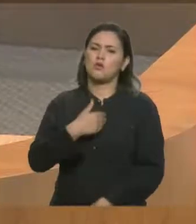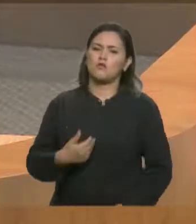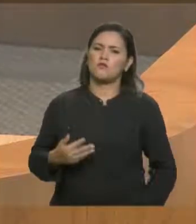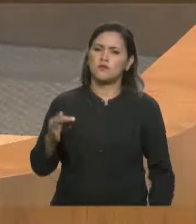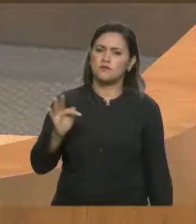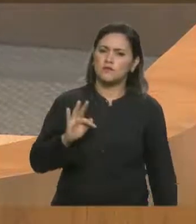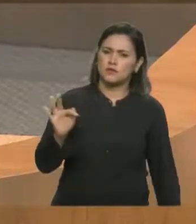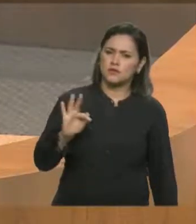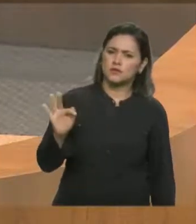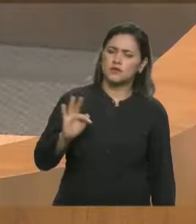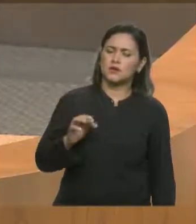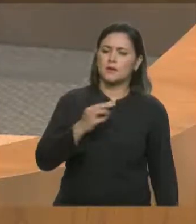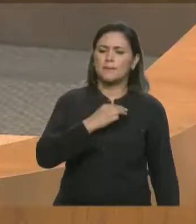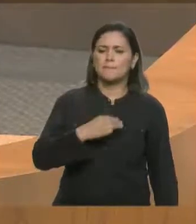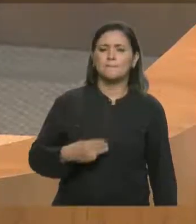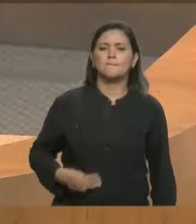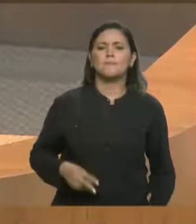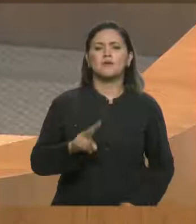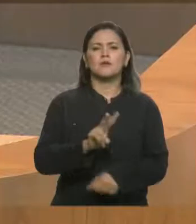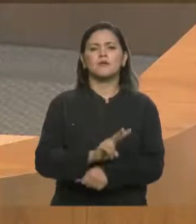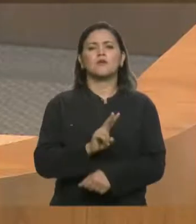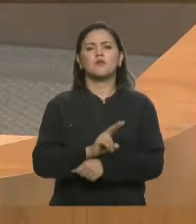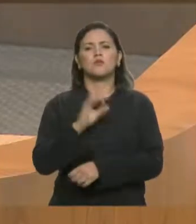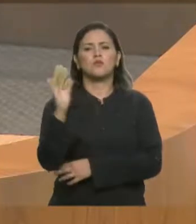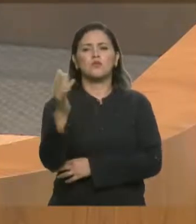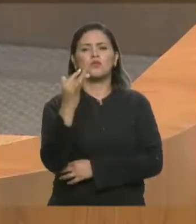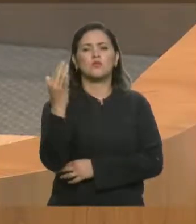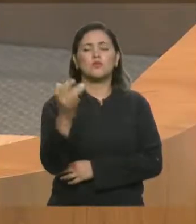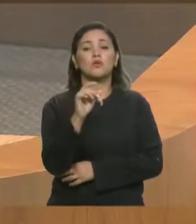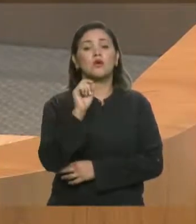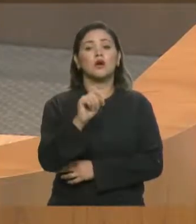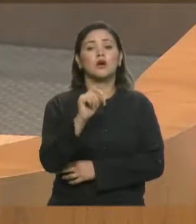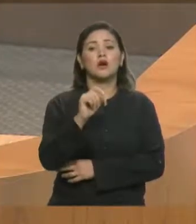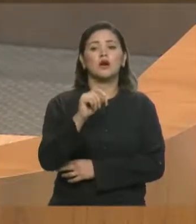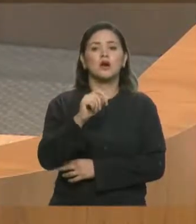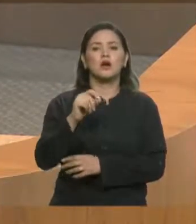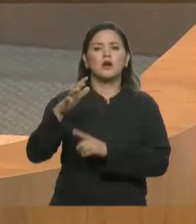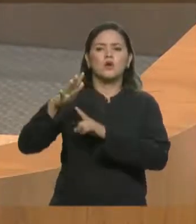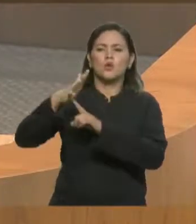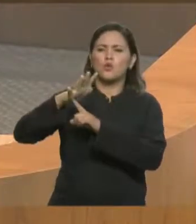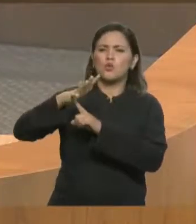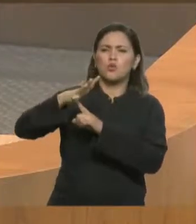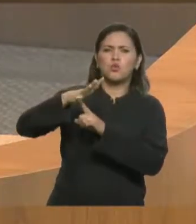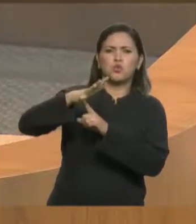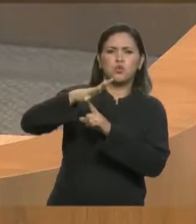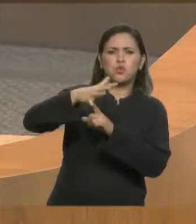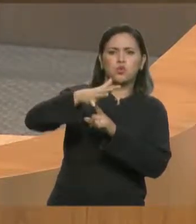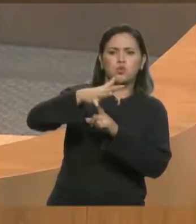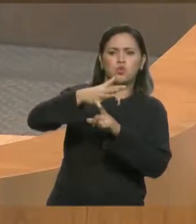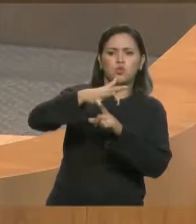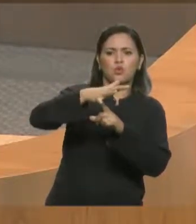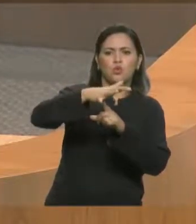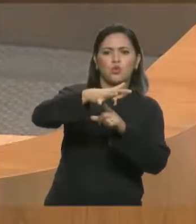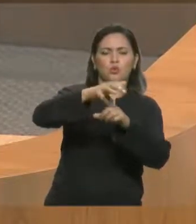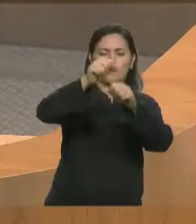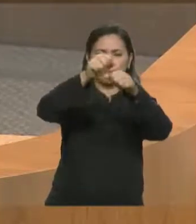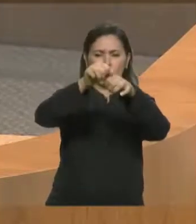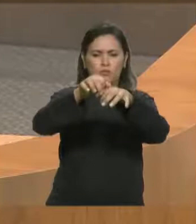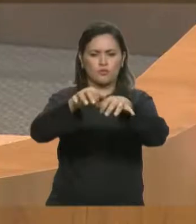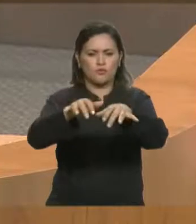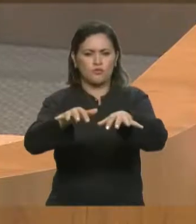do Ministério da Defesa do Meio Ambiente, que mandou aeronaves para cá, 2 aeronaves, um reforço